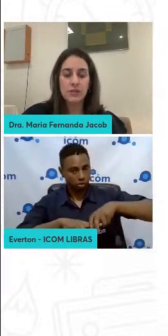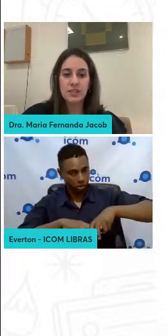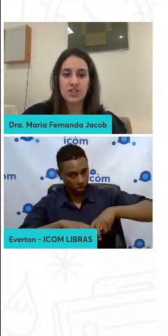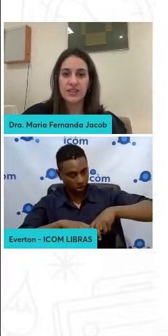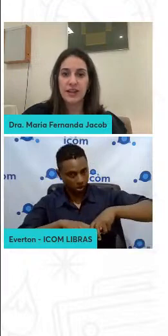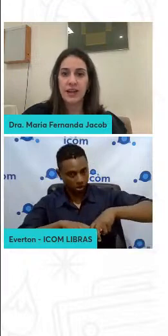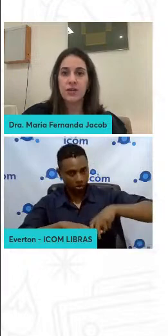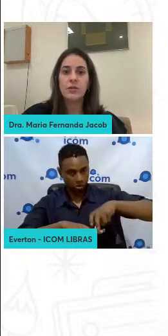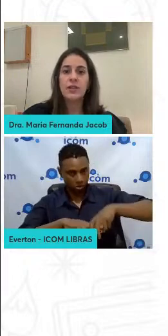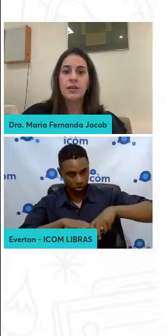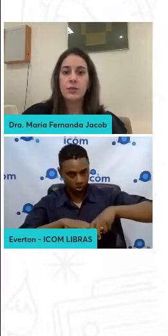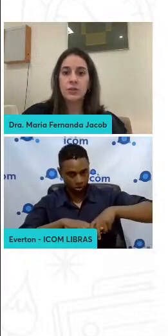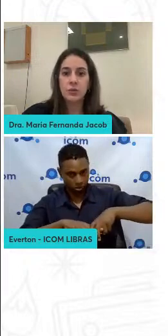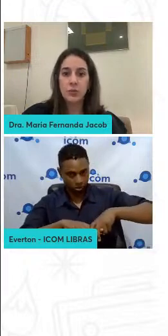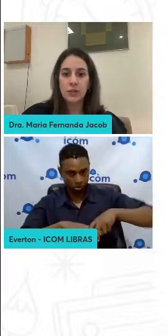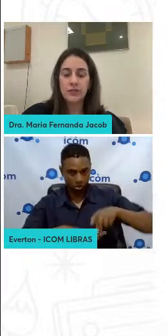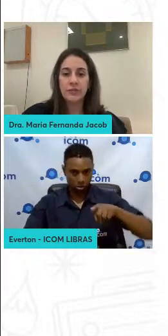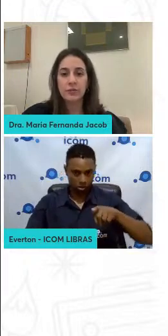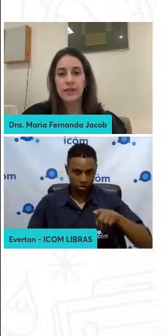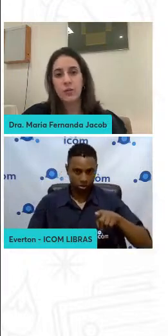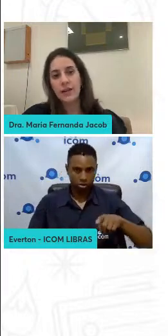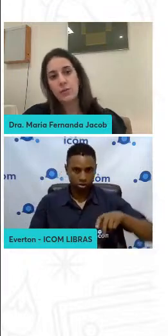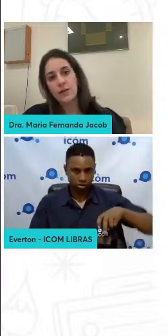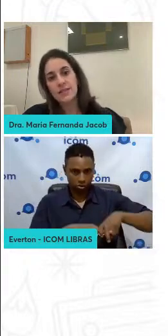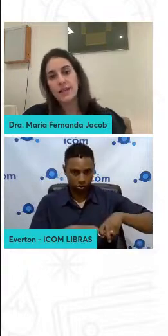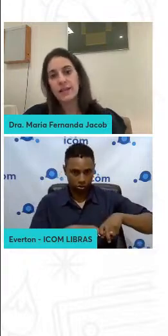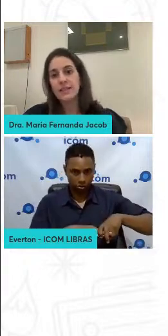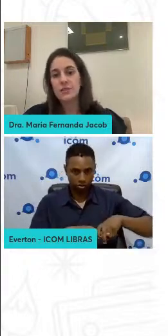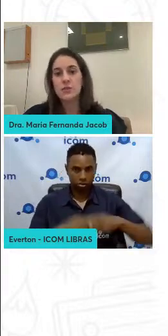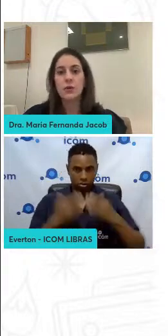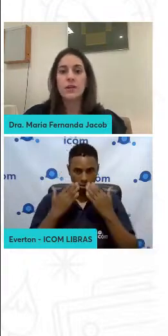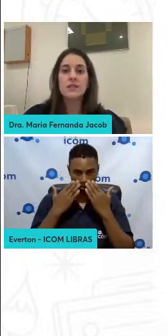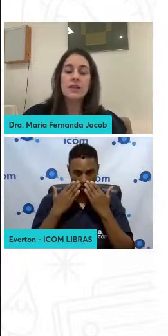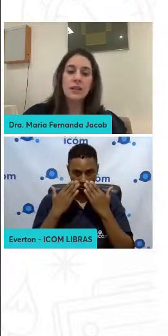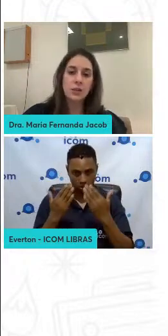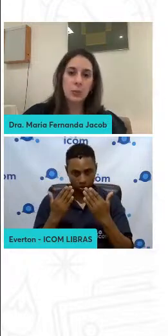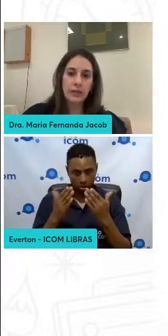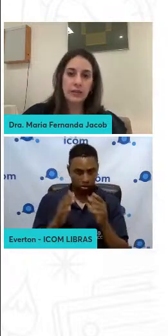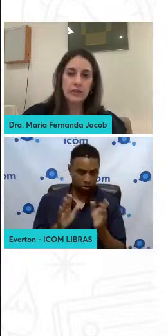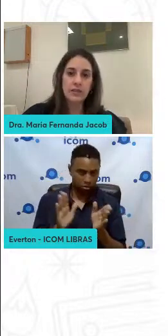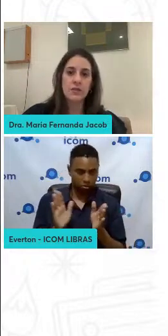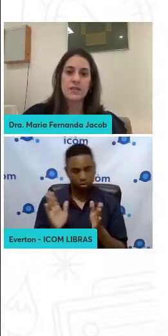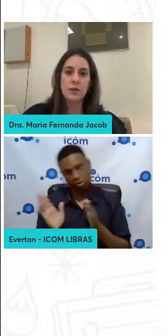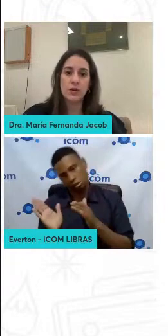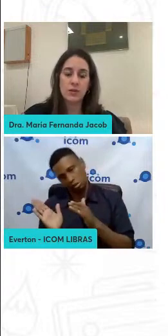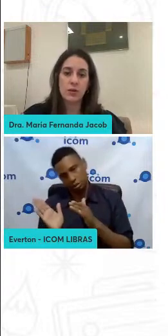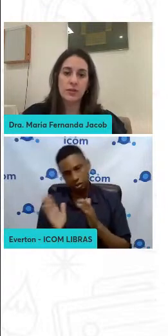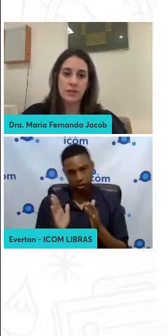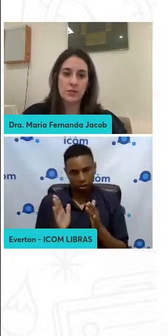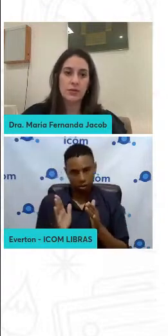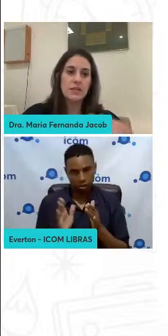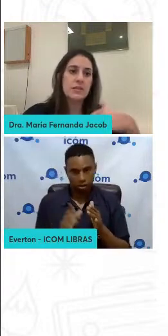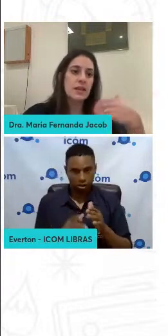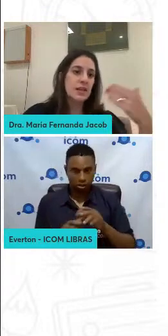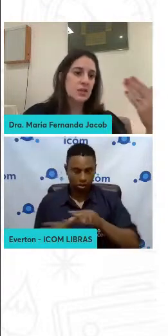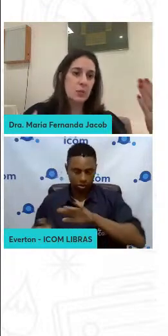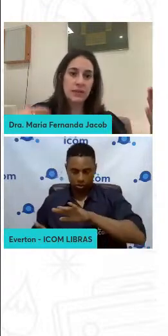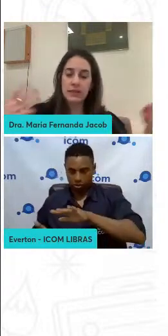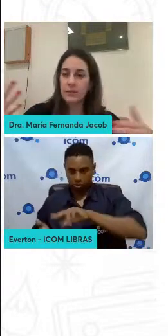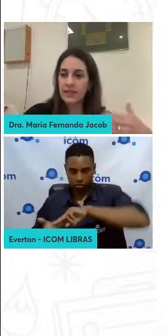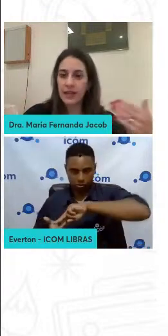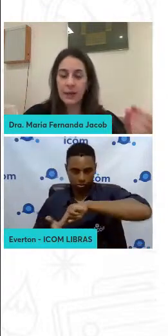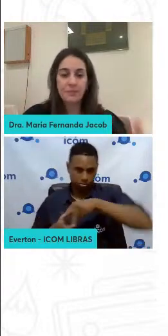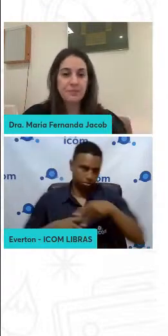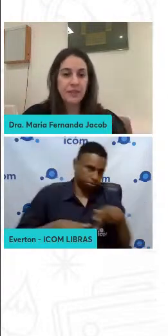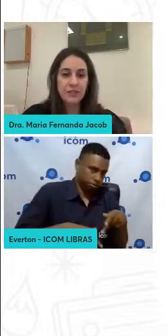no plano sagital, quanto no plano frontal, aí com as inclinações, no plano transversal com as rotações, isso